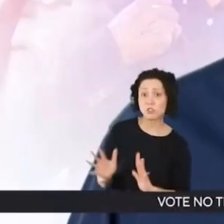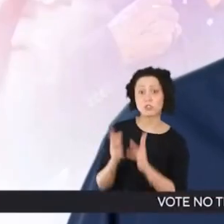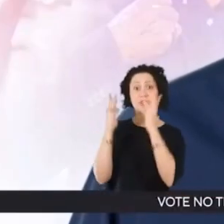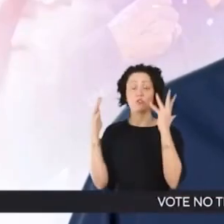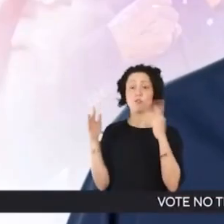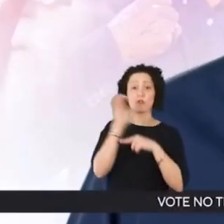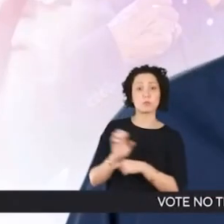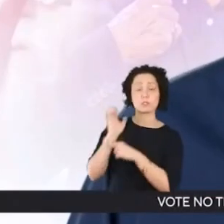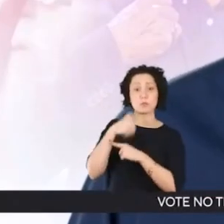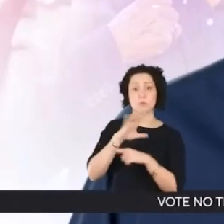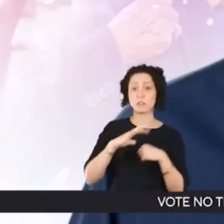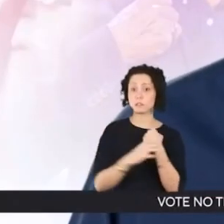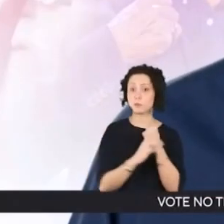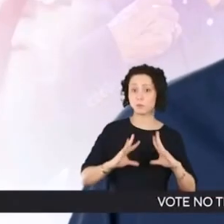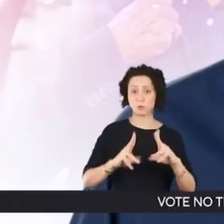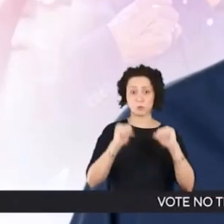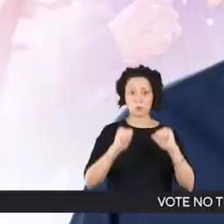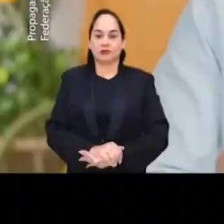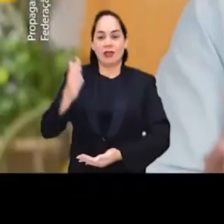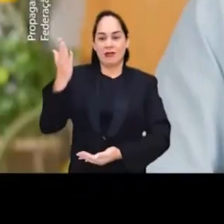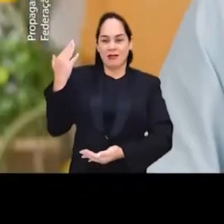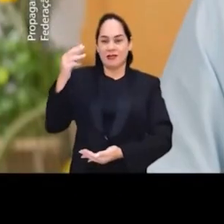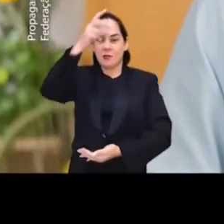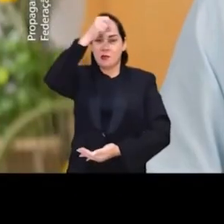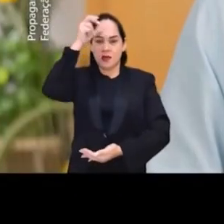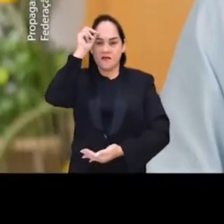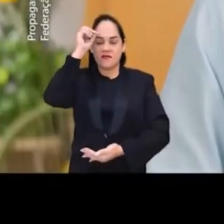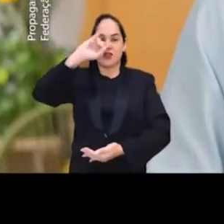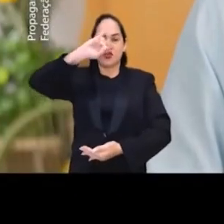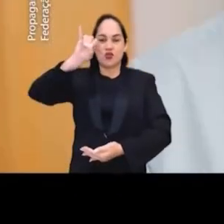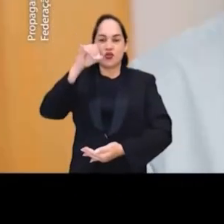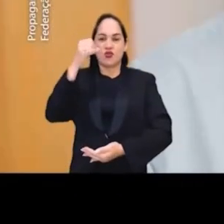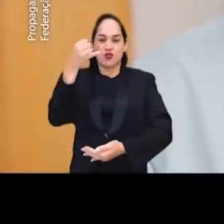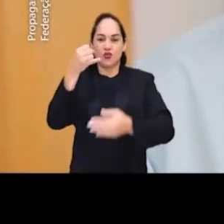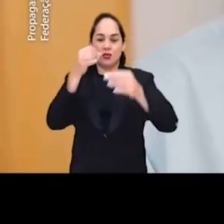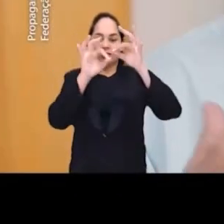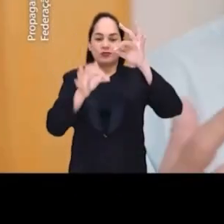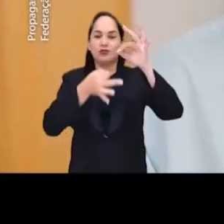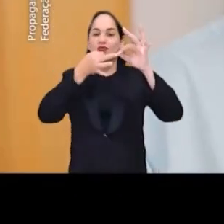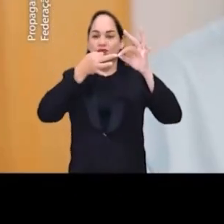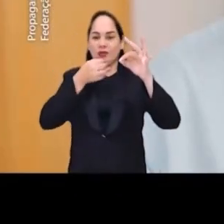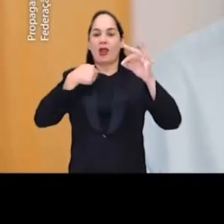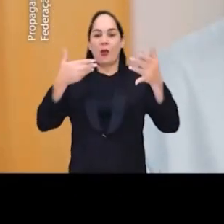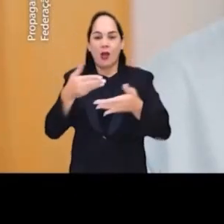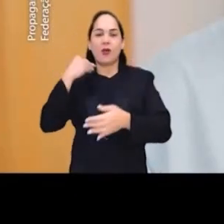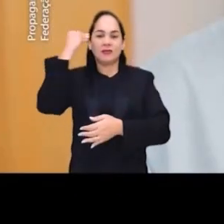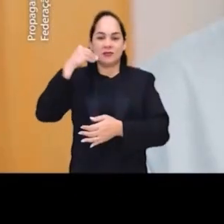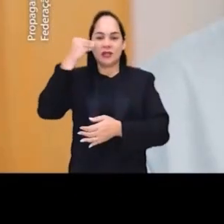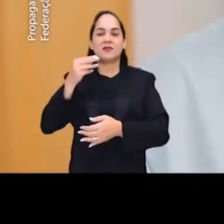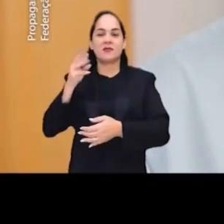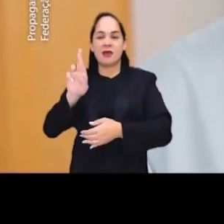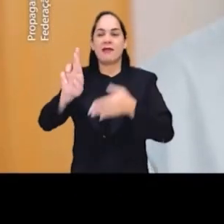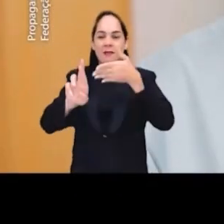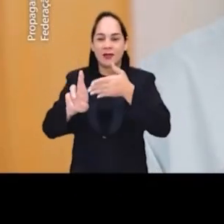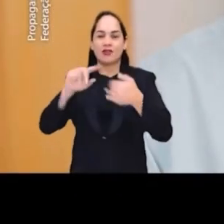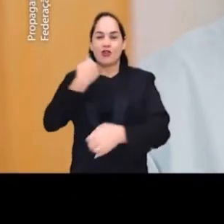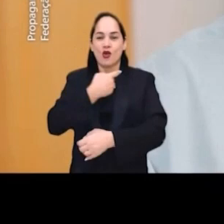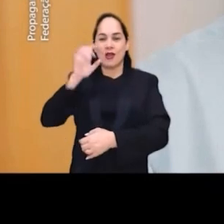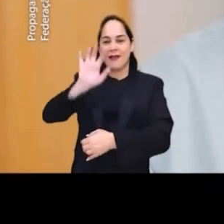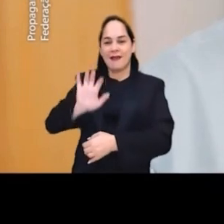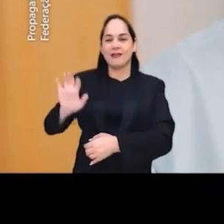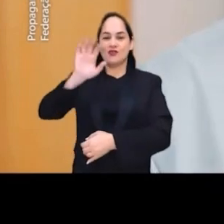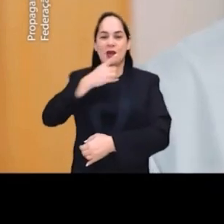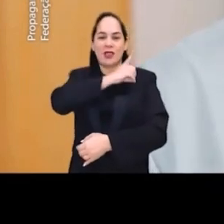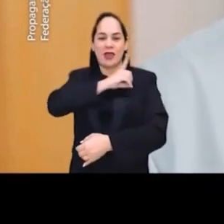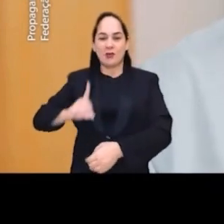ajudar a fazer um estado mais seguro para todos. Fui prefeito de Jundiaí e agora coloco minha experiência para representar